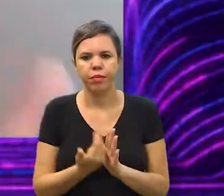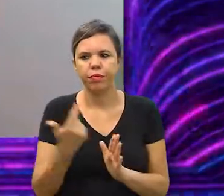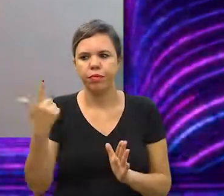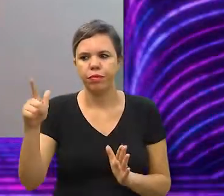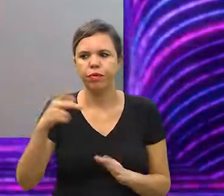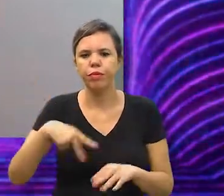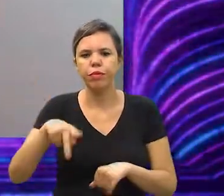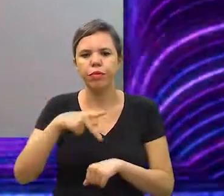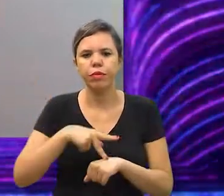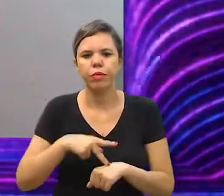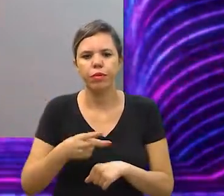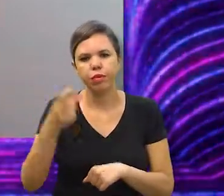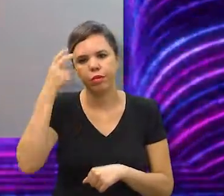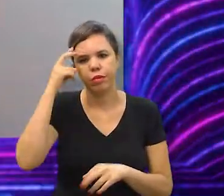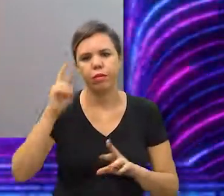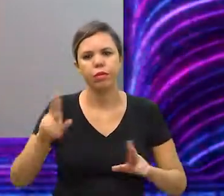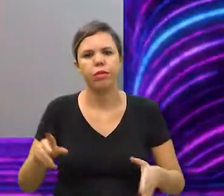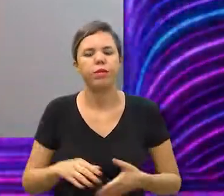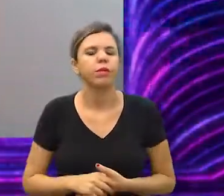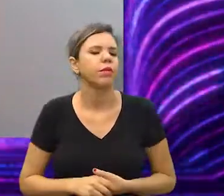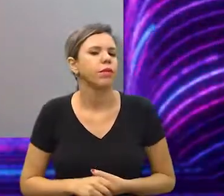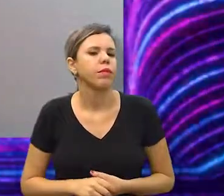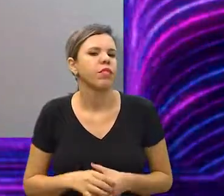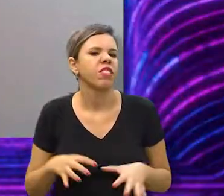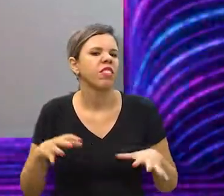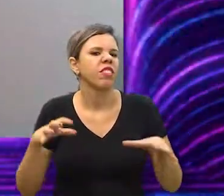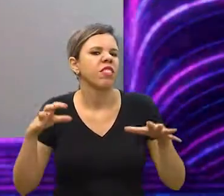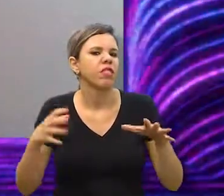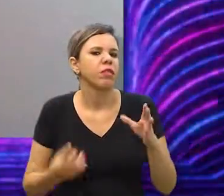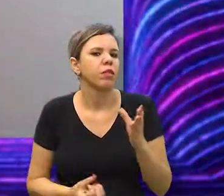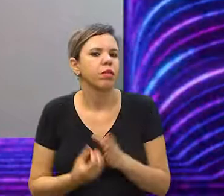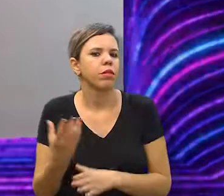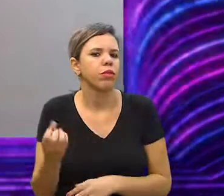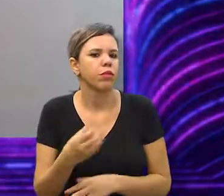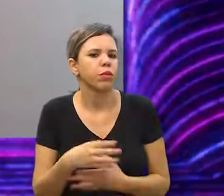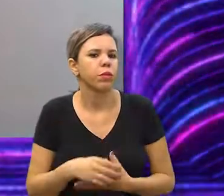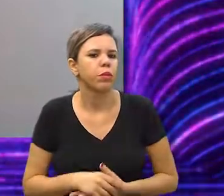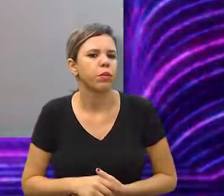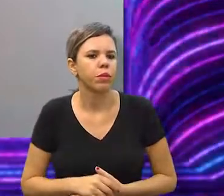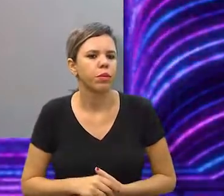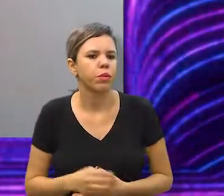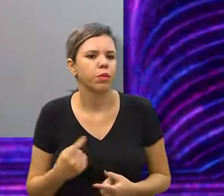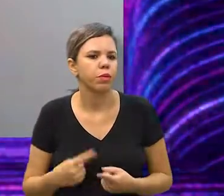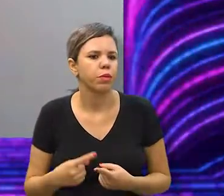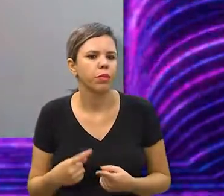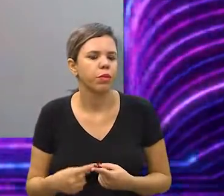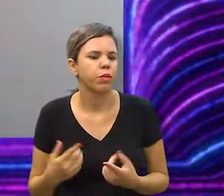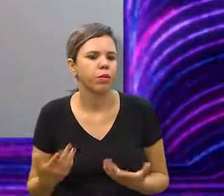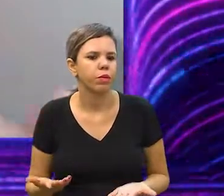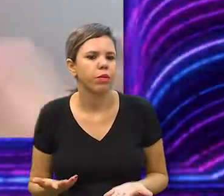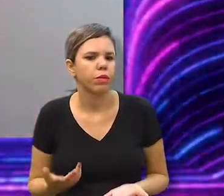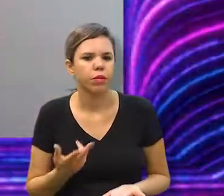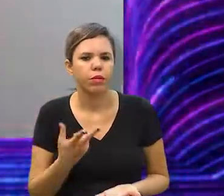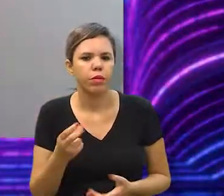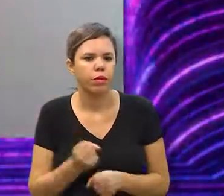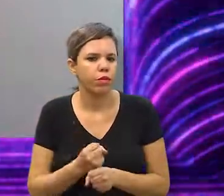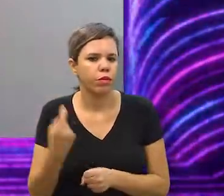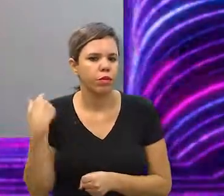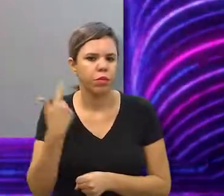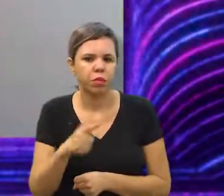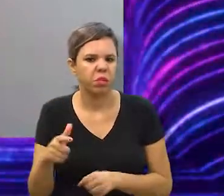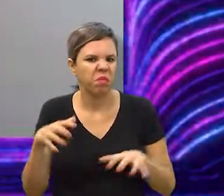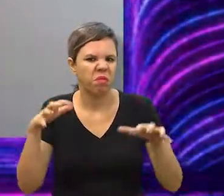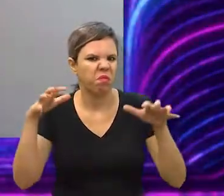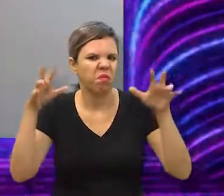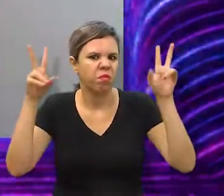outras nações, outras culturas, e com monstros que aparecem novos. Porque até, 20 anos atrás não existia